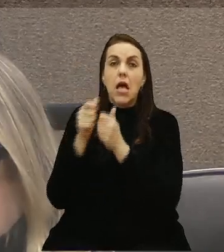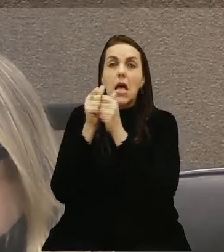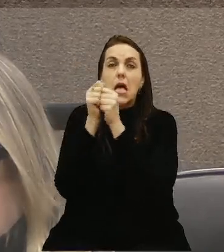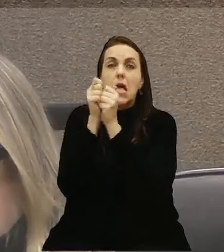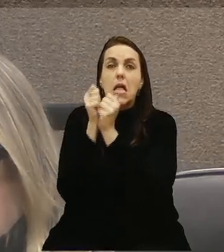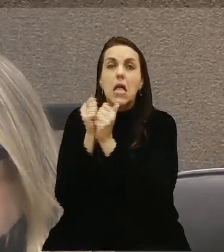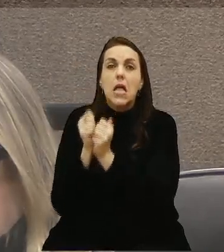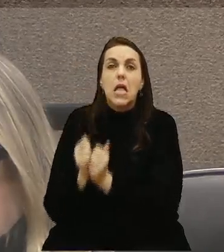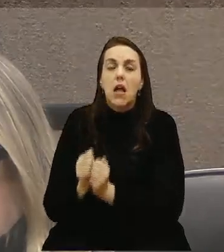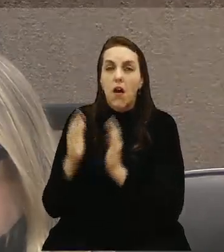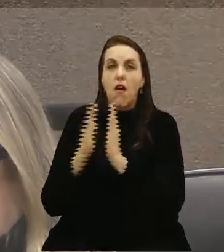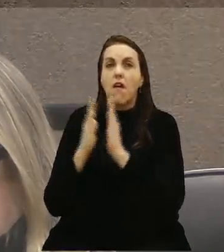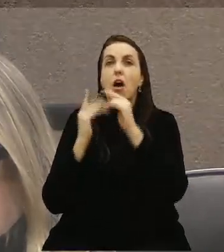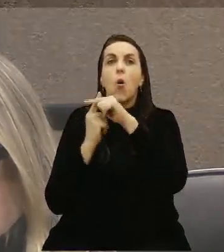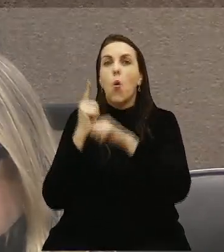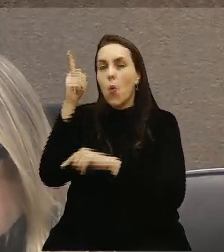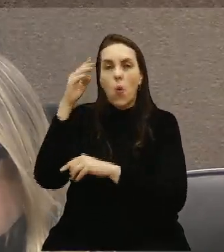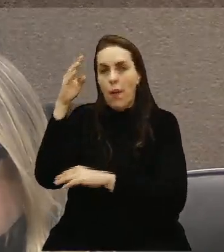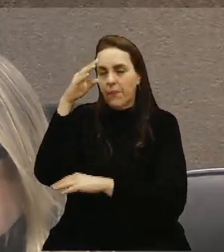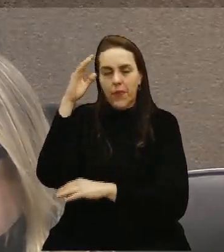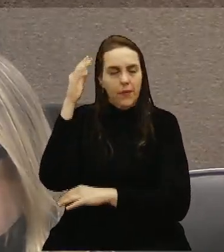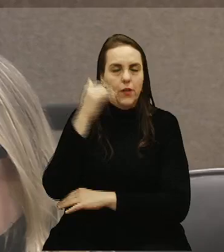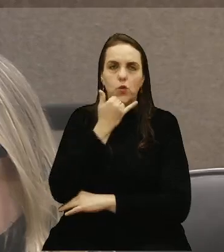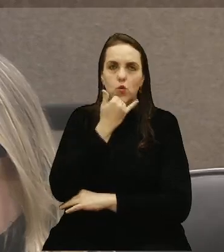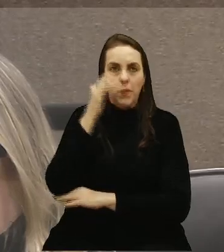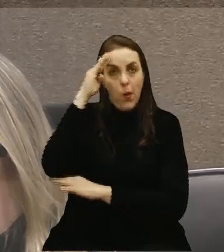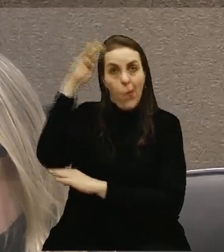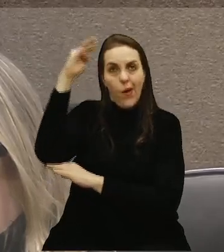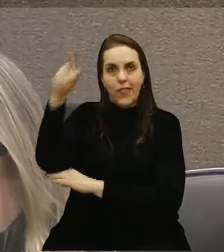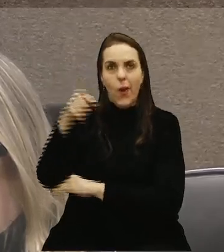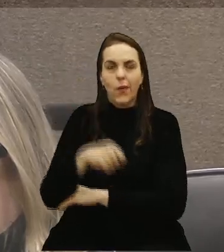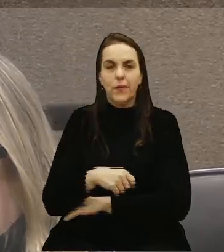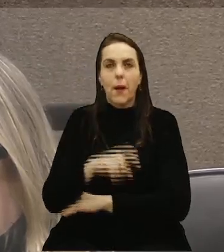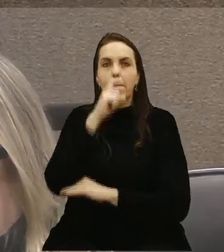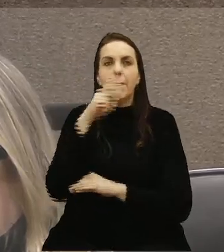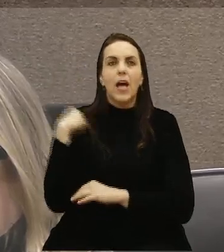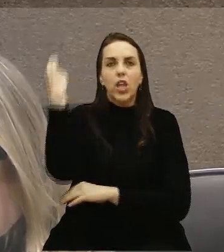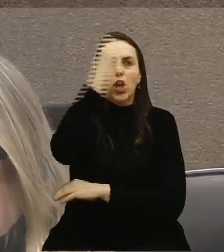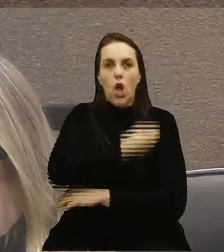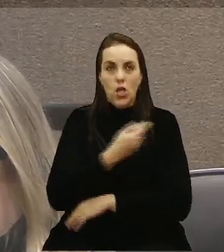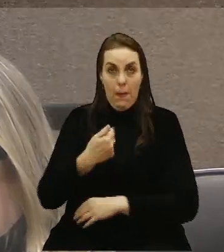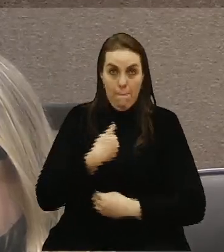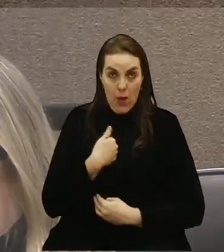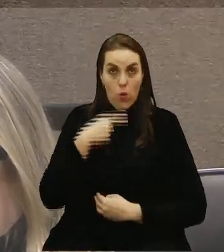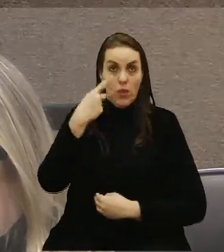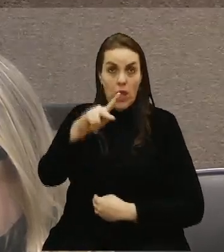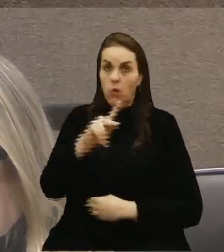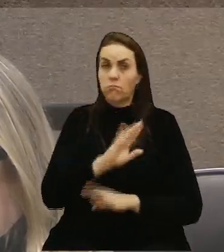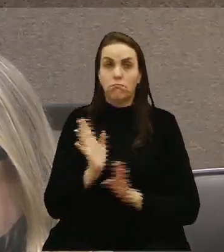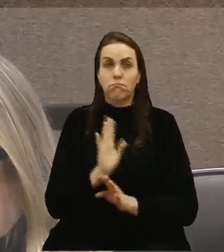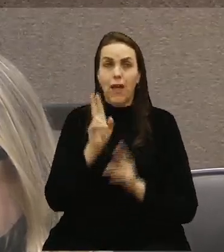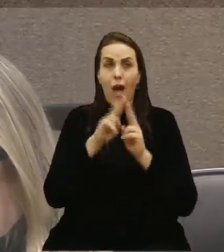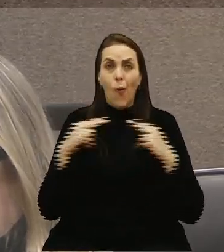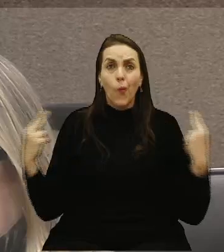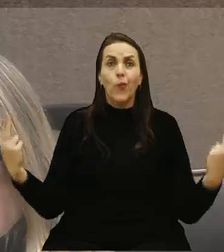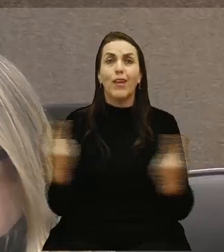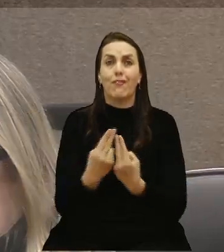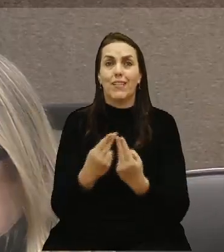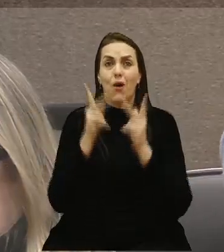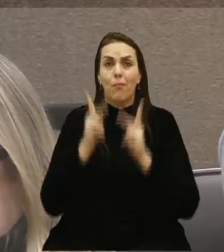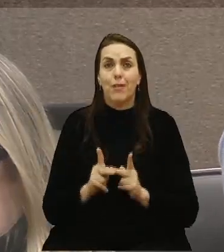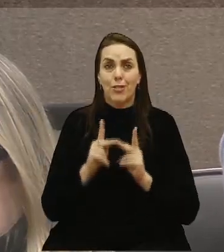quartel. O Pai Nosso não é teu, não é meu, é universal quem é cristão. Então, vereador, não venha